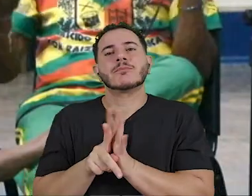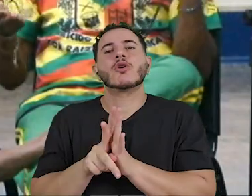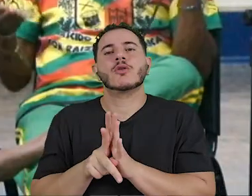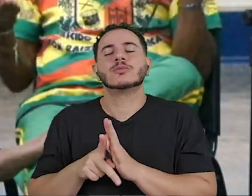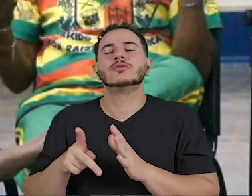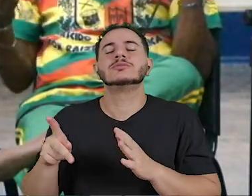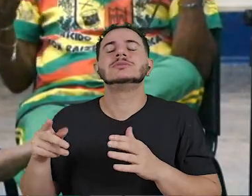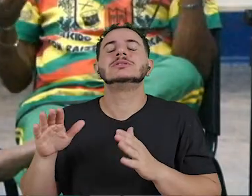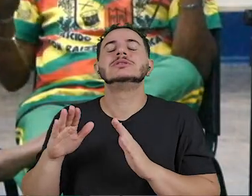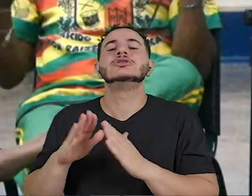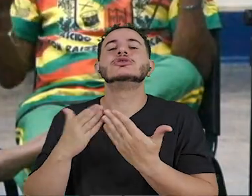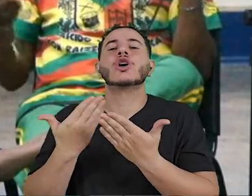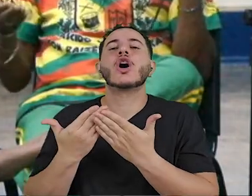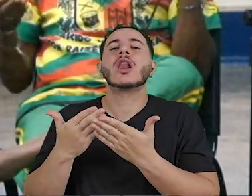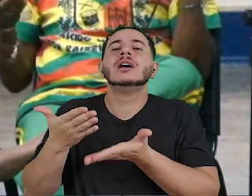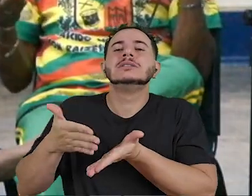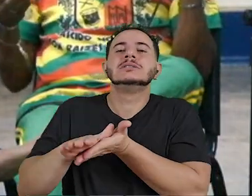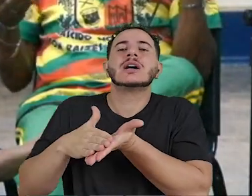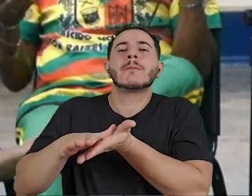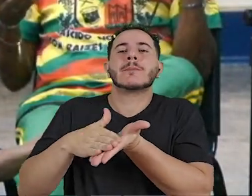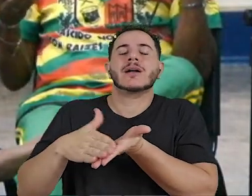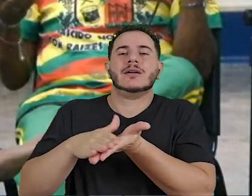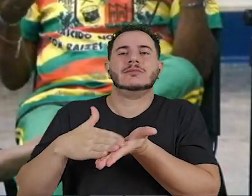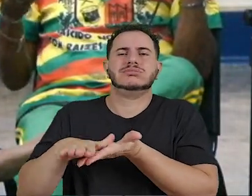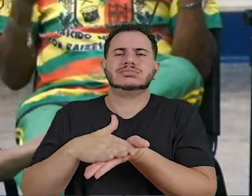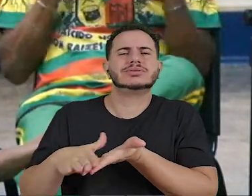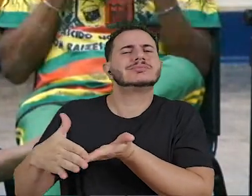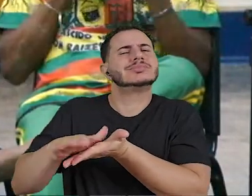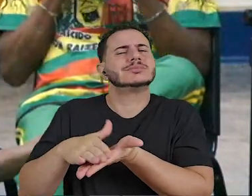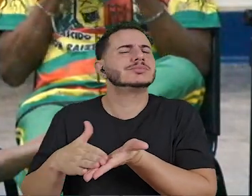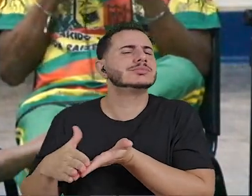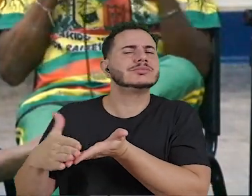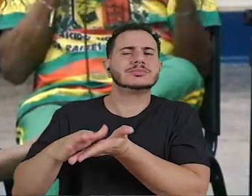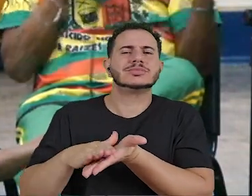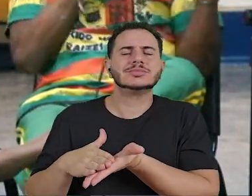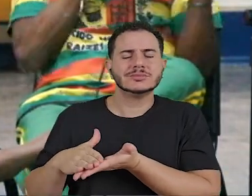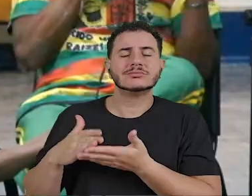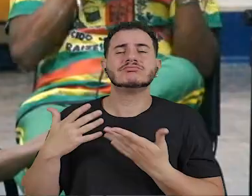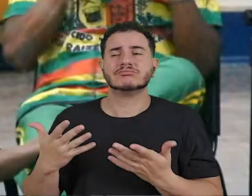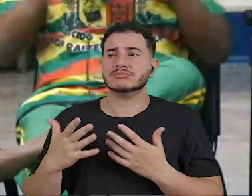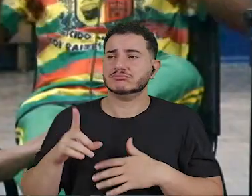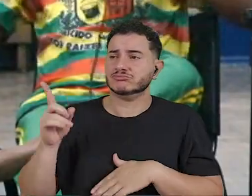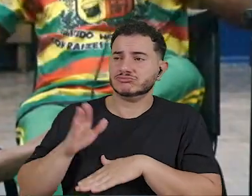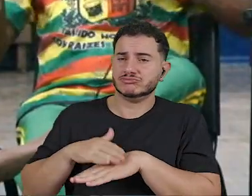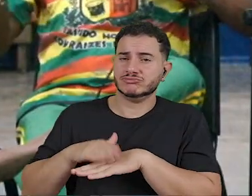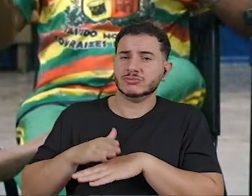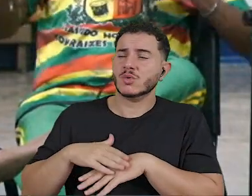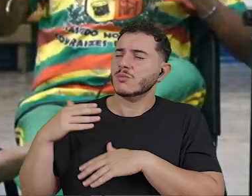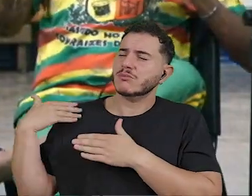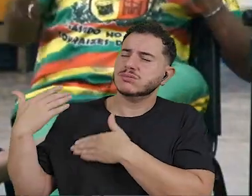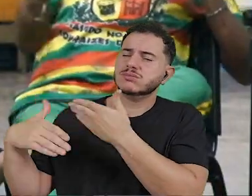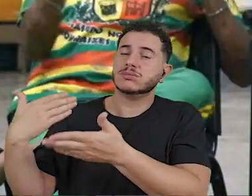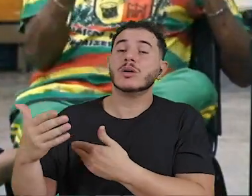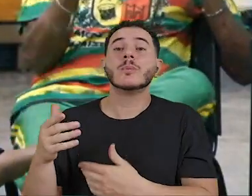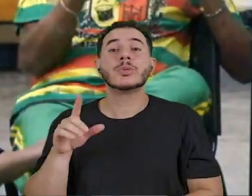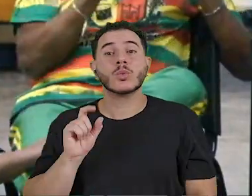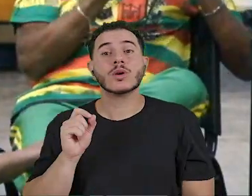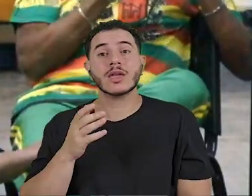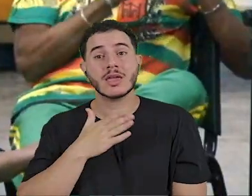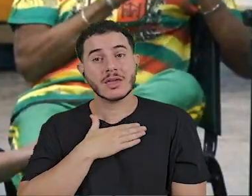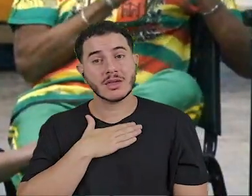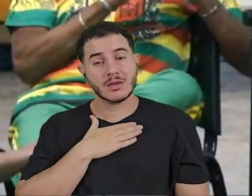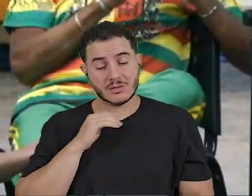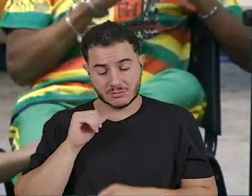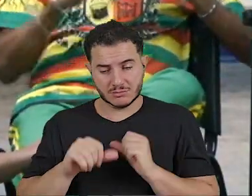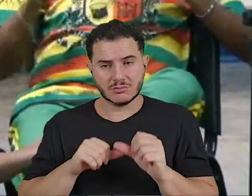bateria de escola de samba. Então, o que me fez mudar era